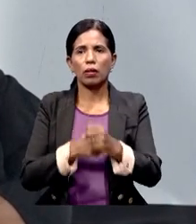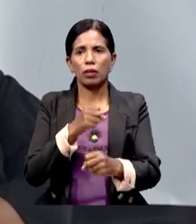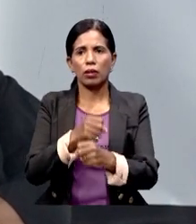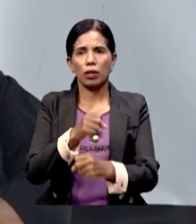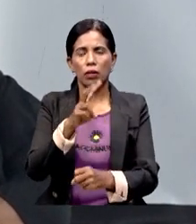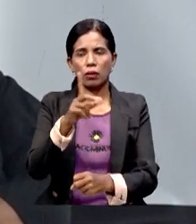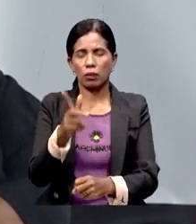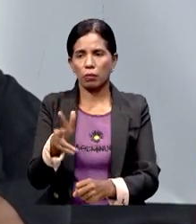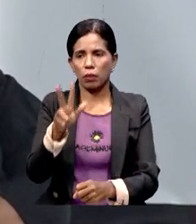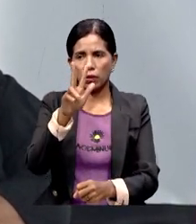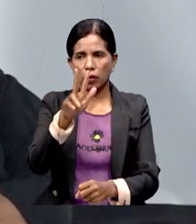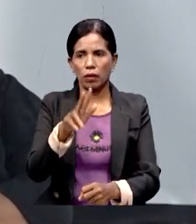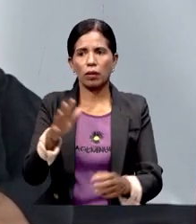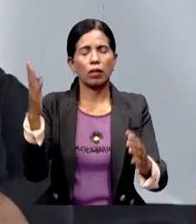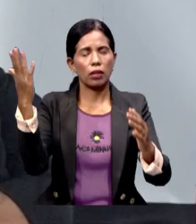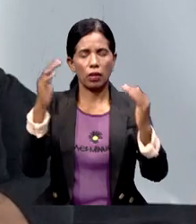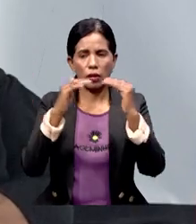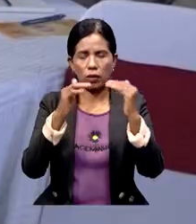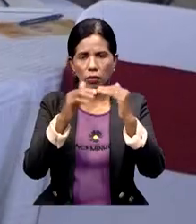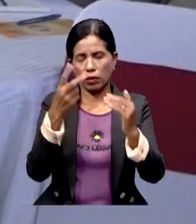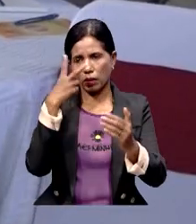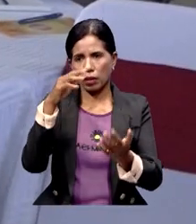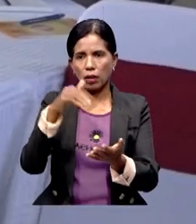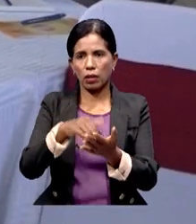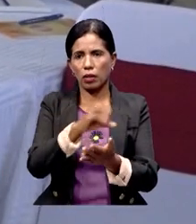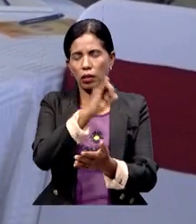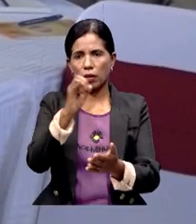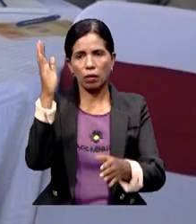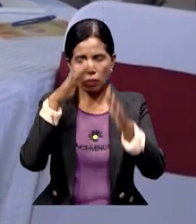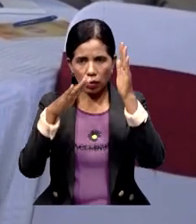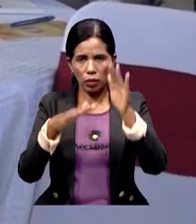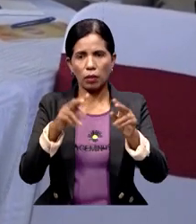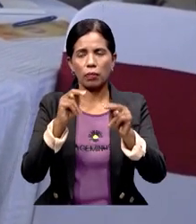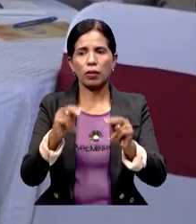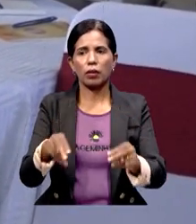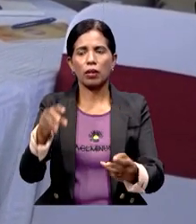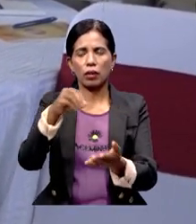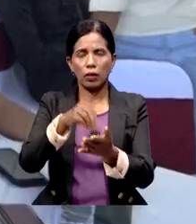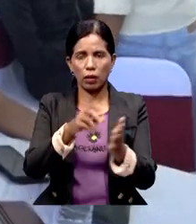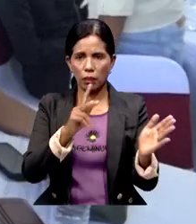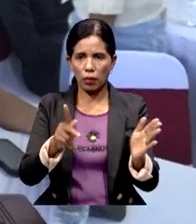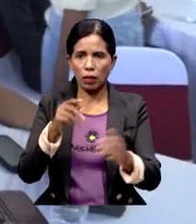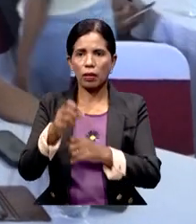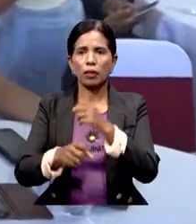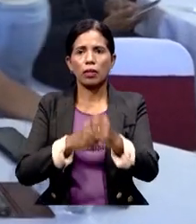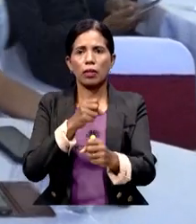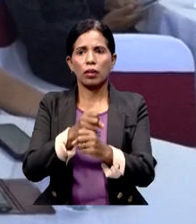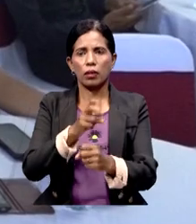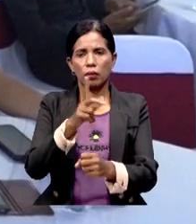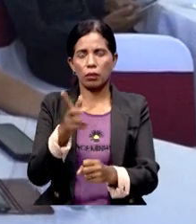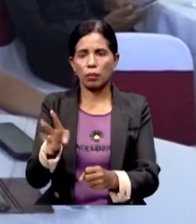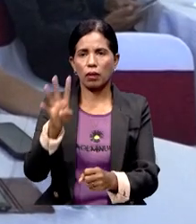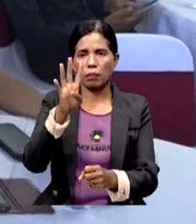Ruanulo Recintolo. E encontro avaliação, né, identifique o problema, né, precisa a total e a plano Tinan Rihunrua, Ruanulo